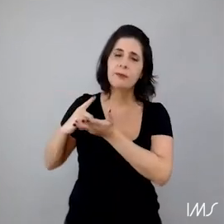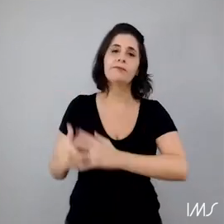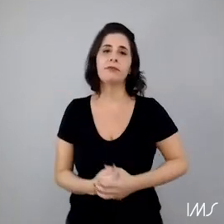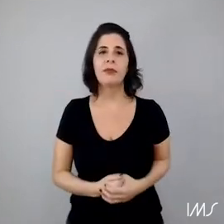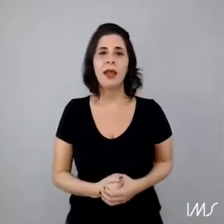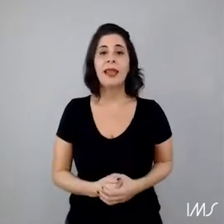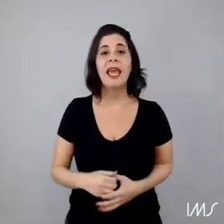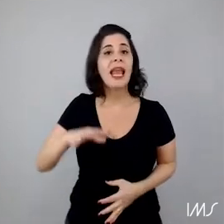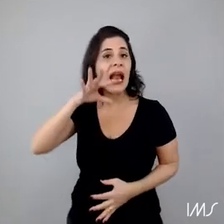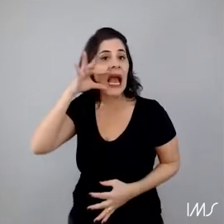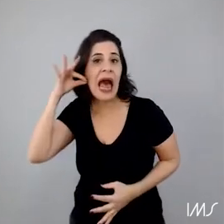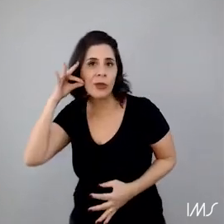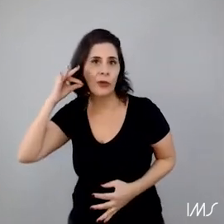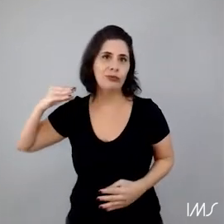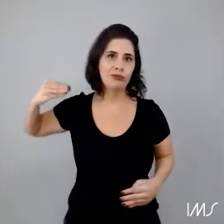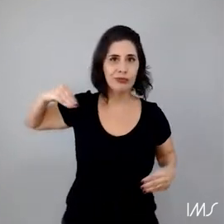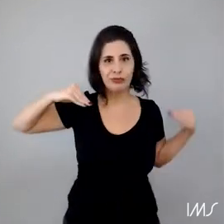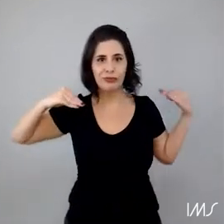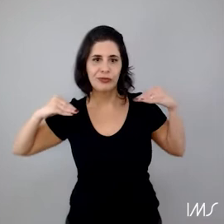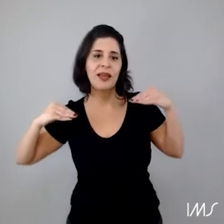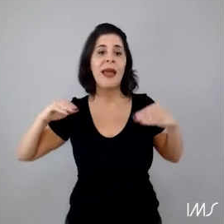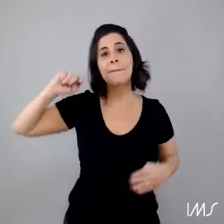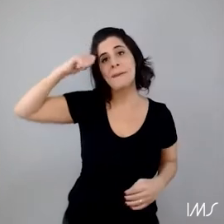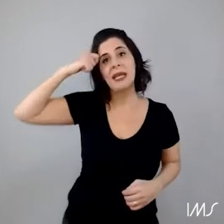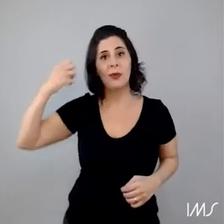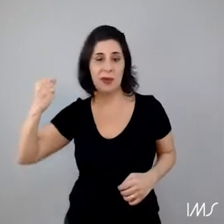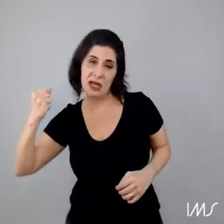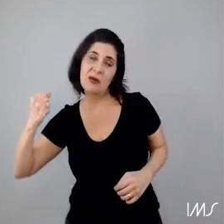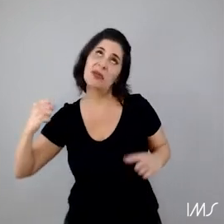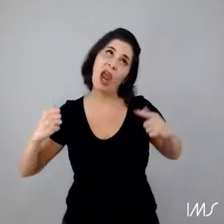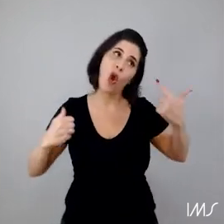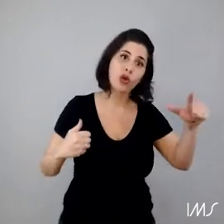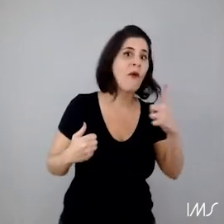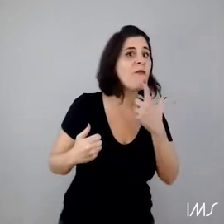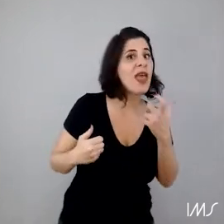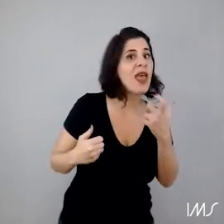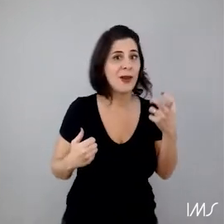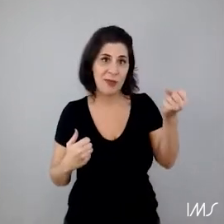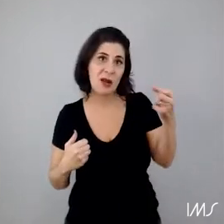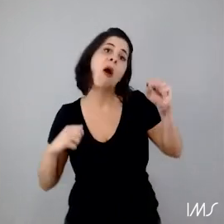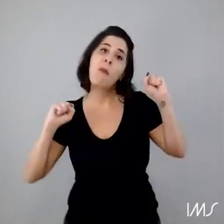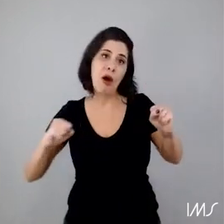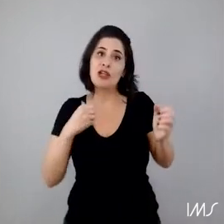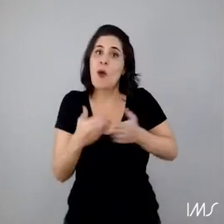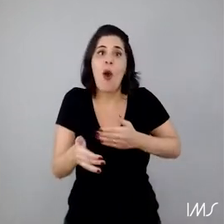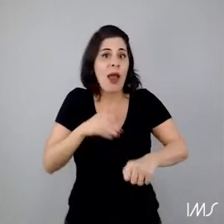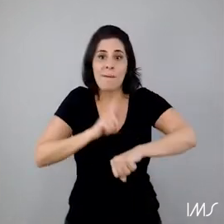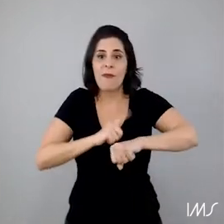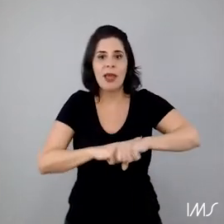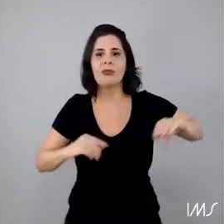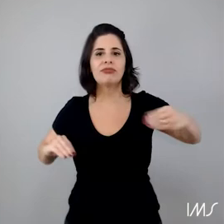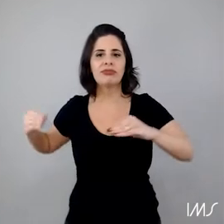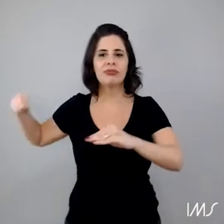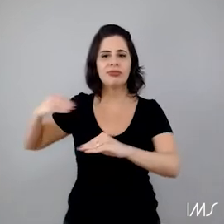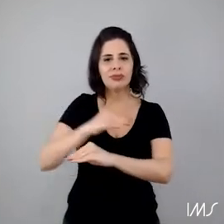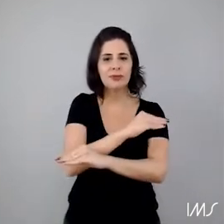livros. Tem dois gatos, um preto e branco e um vermelho e branco, que potencialmente podem estar passando por aqui a qualquer